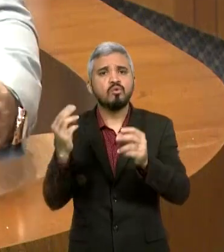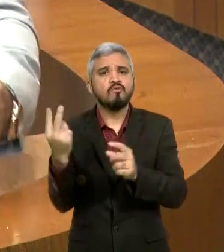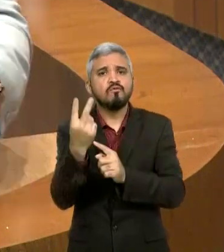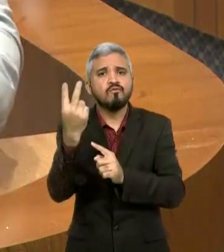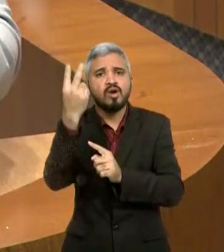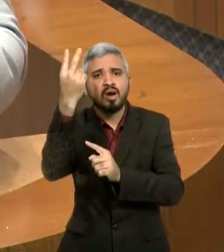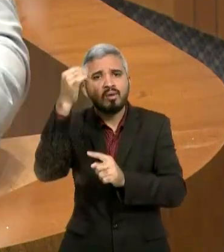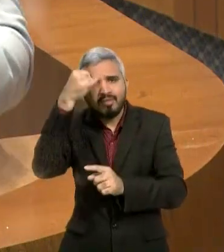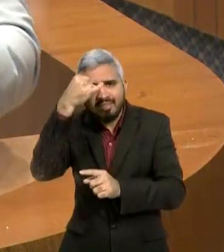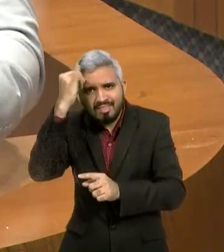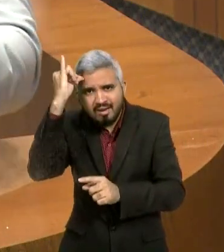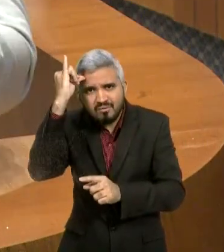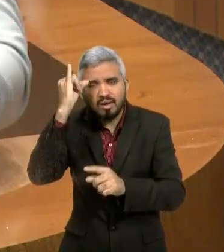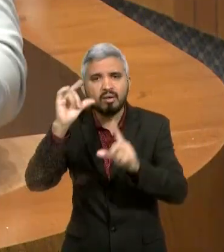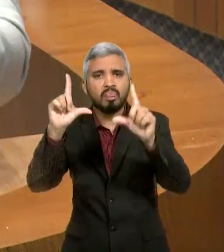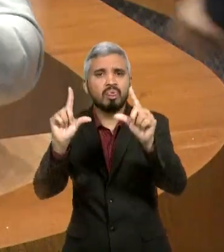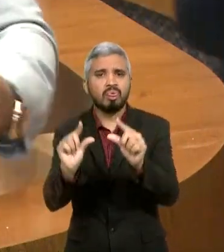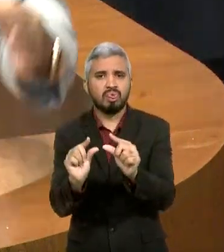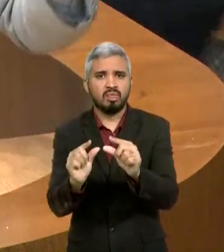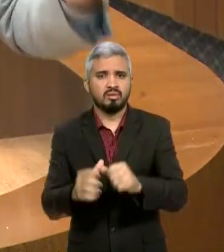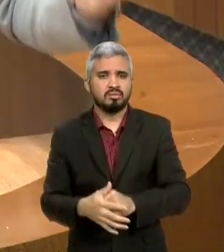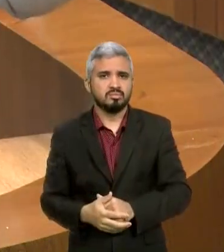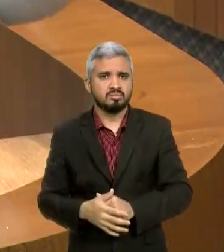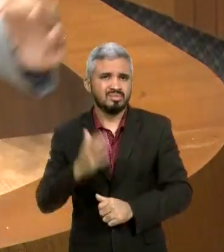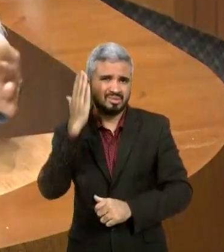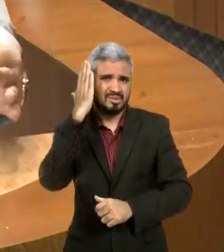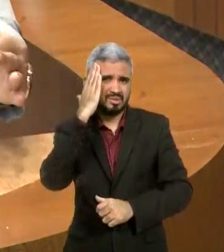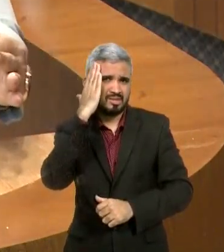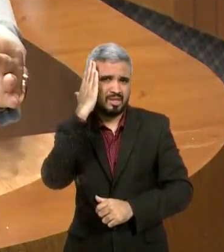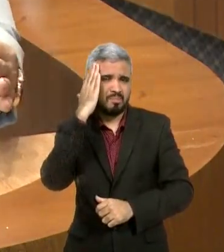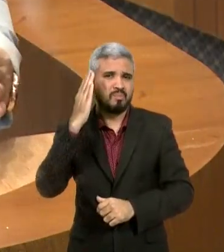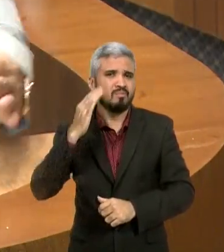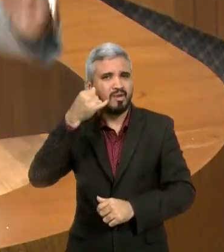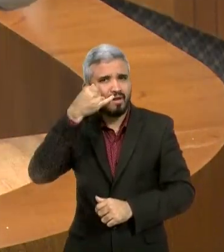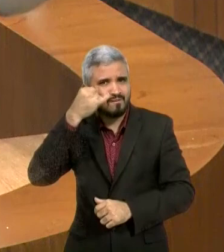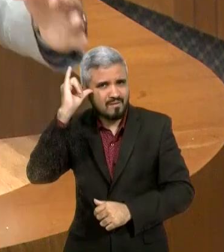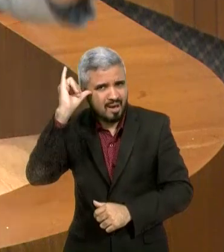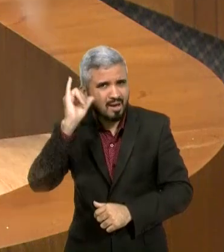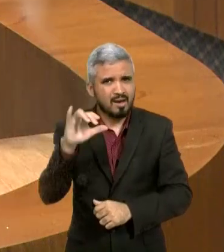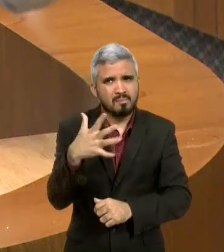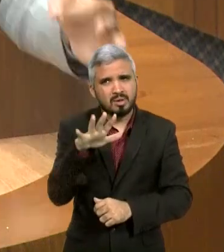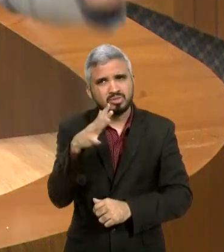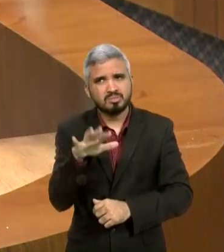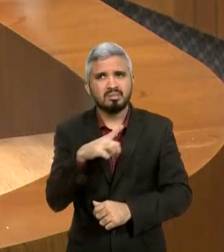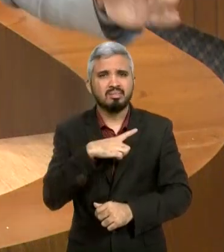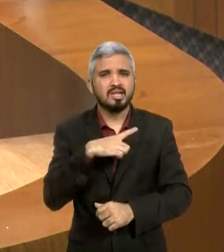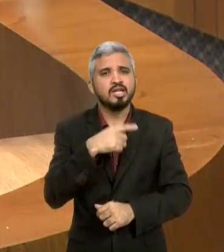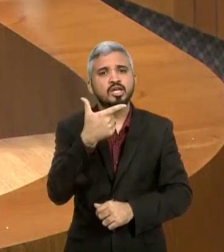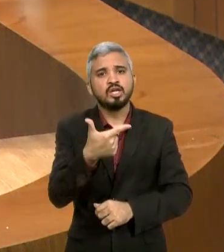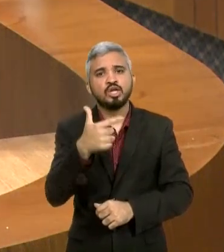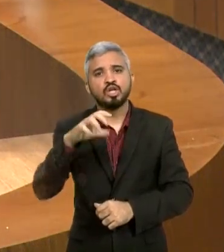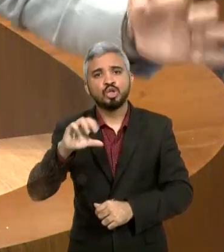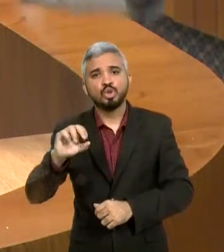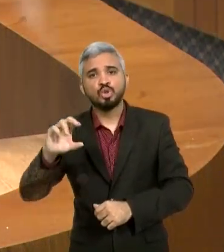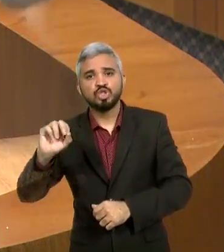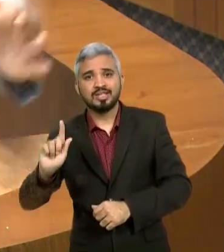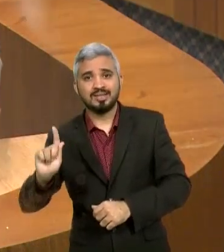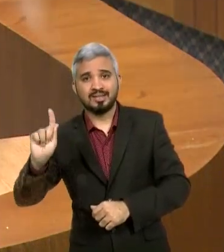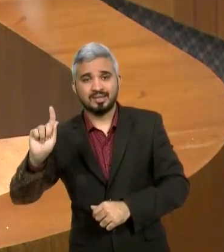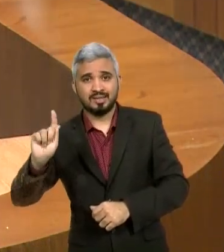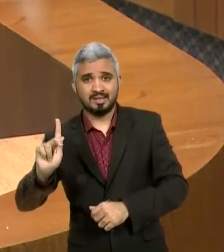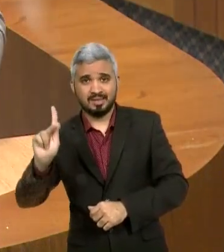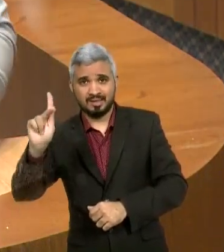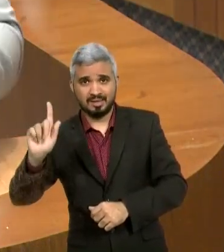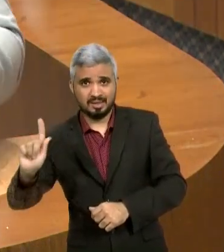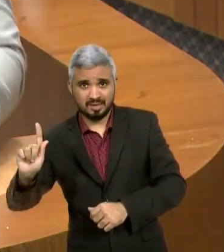uma vaca, que nós sabemos que ela, em média, tem 200 quilos, Júlio, que está no mercado o valor praticado de R$12